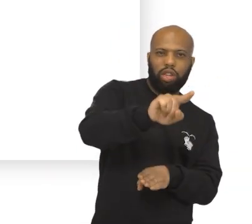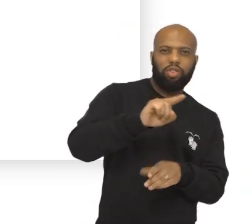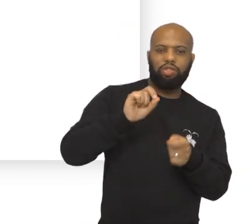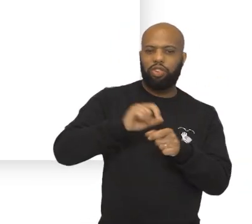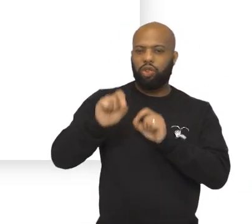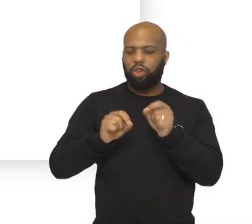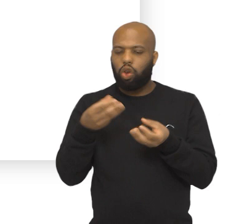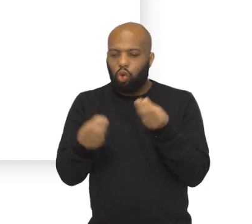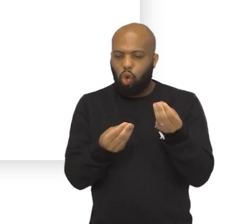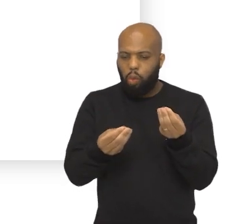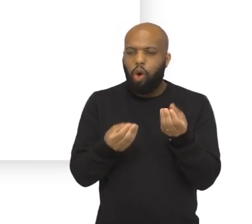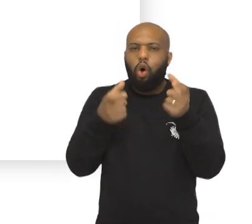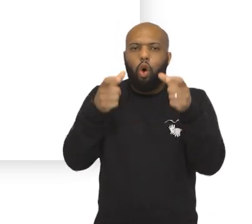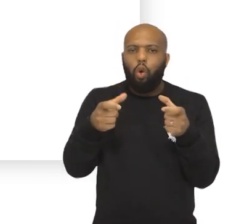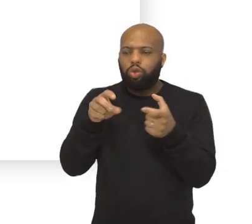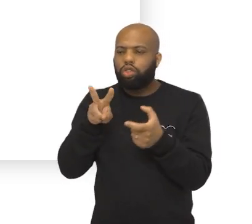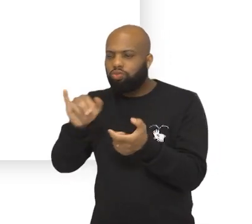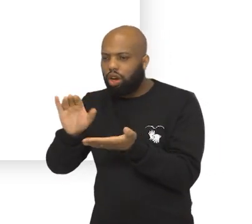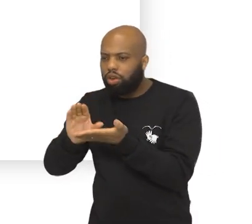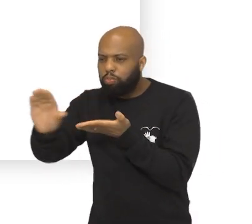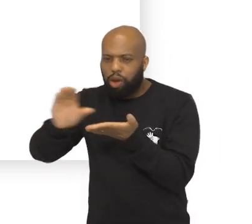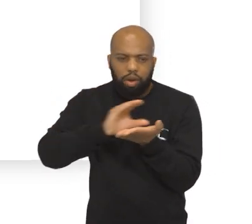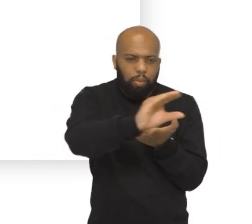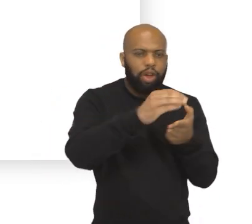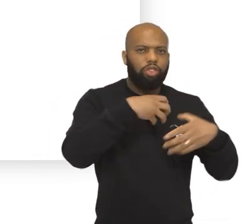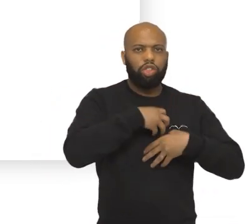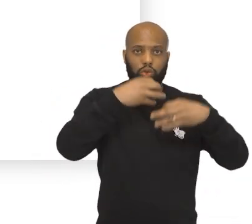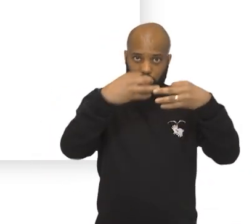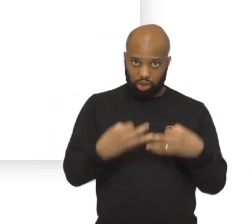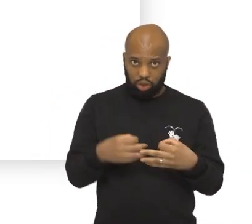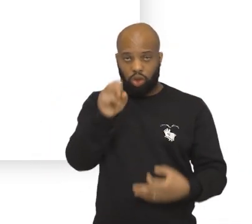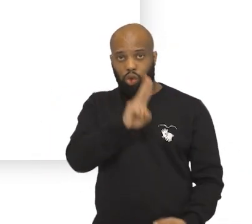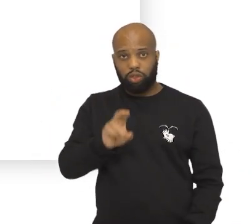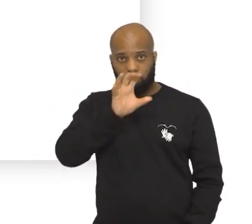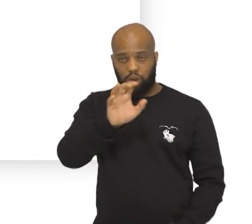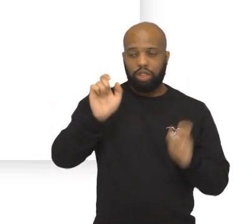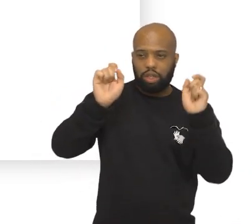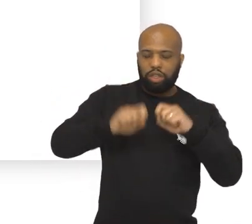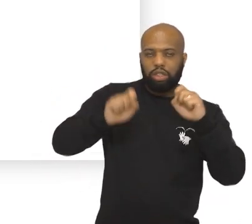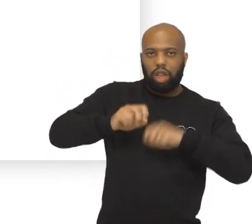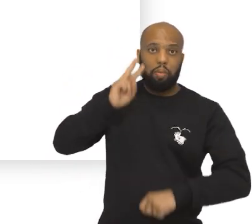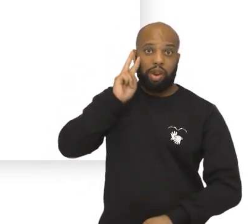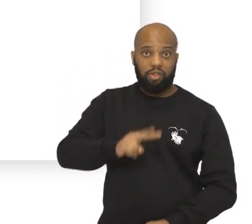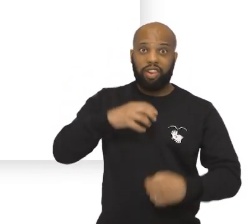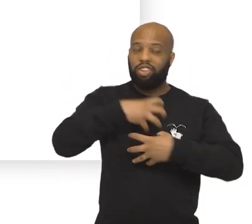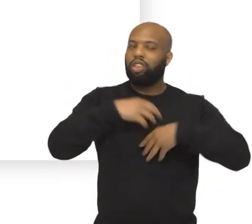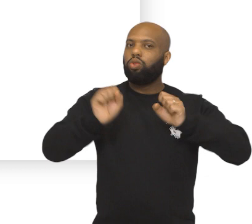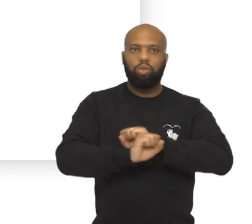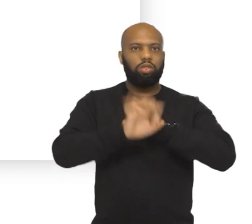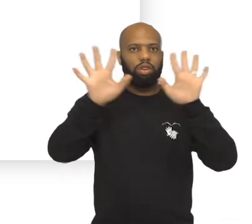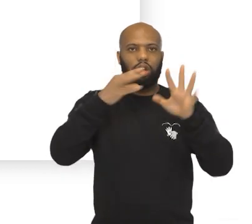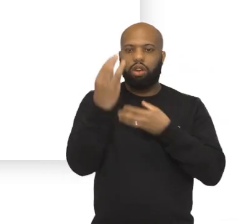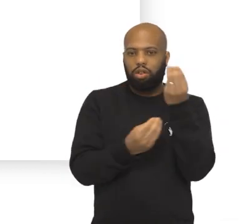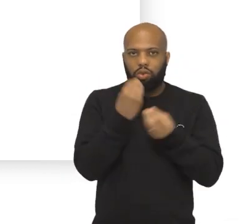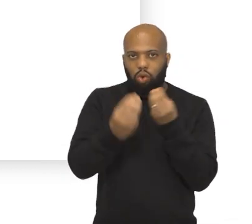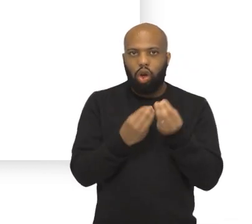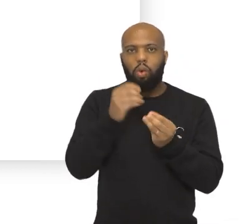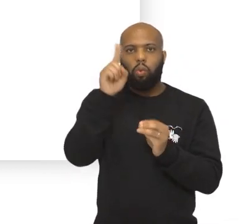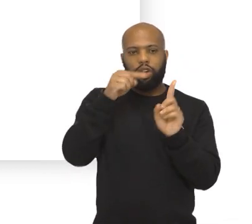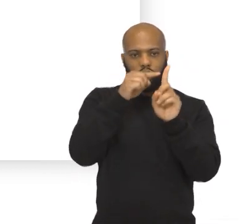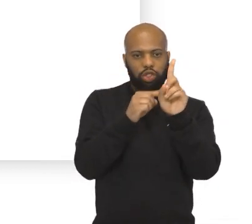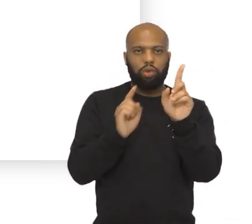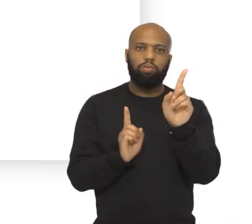ajuda você a direcionar suas aplicações de forma mais efetiva com ele é possível visualizar de forma mais precisa